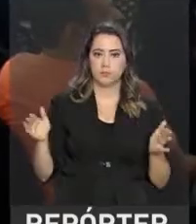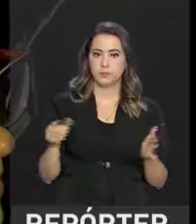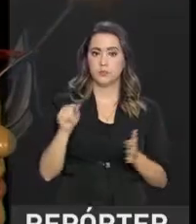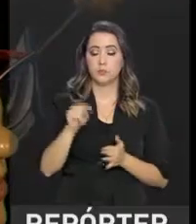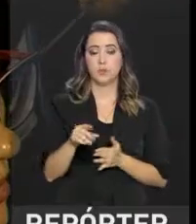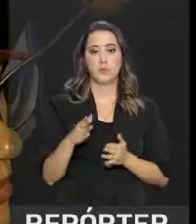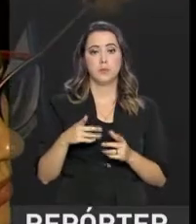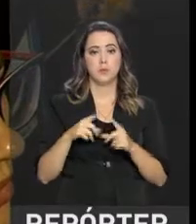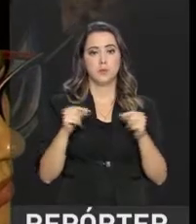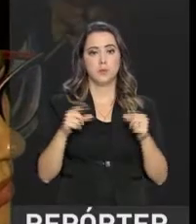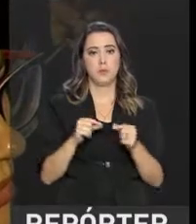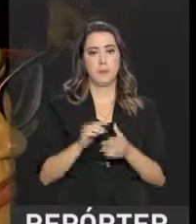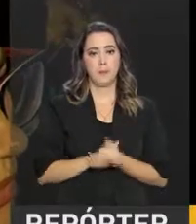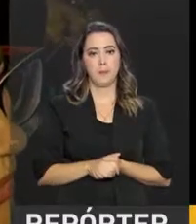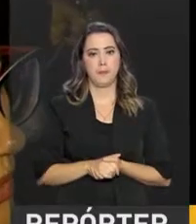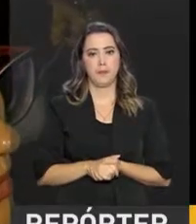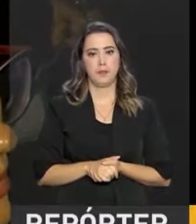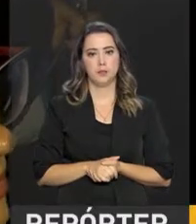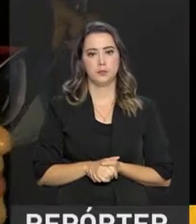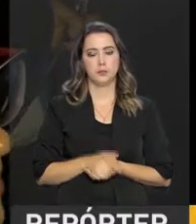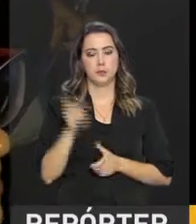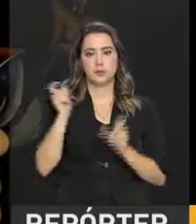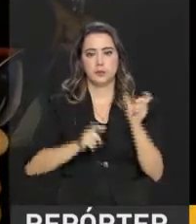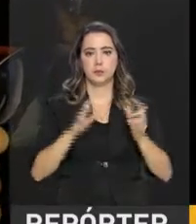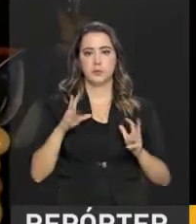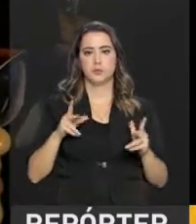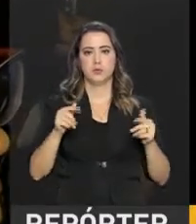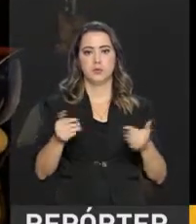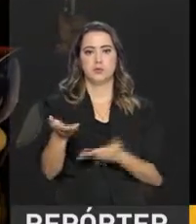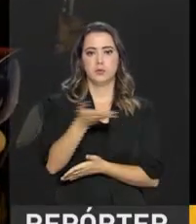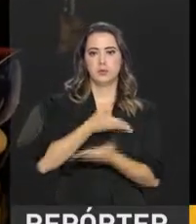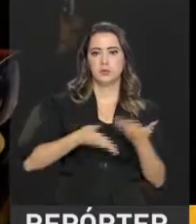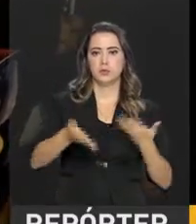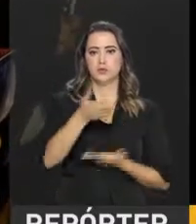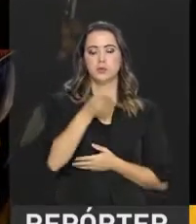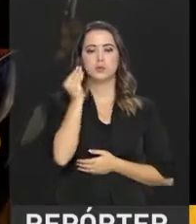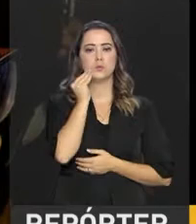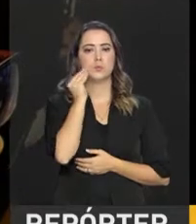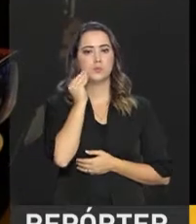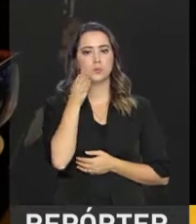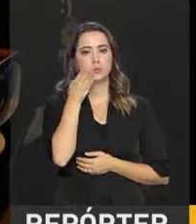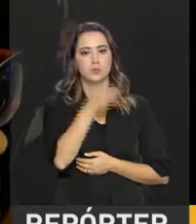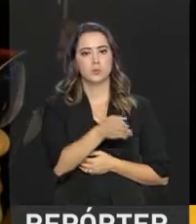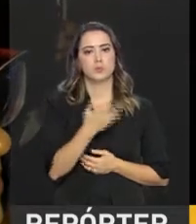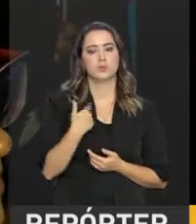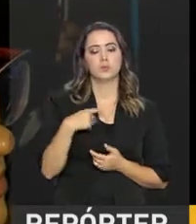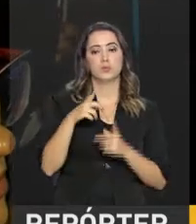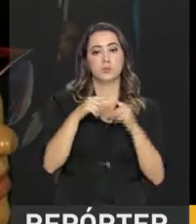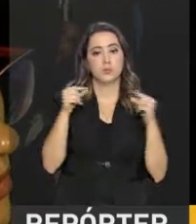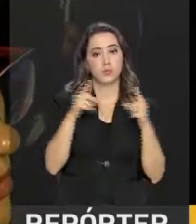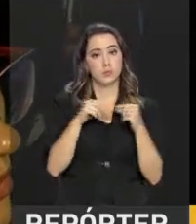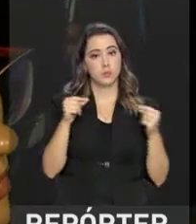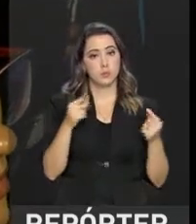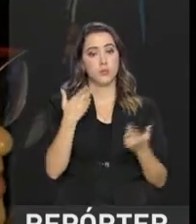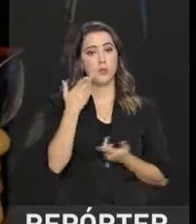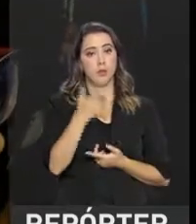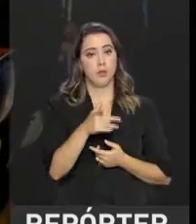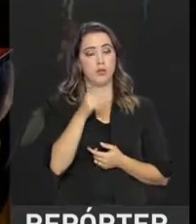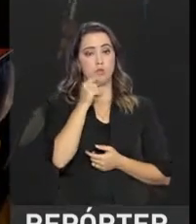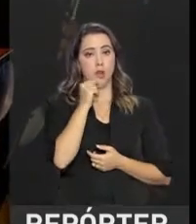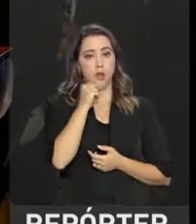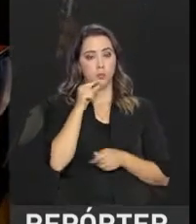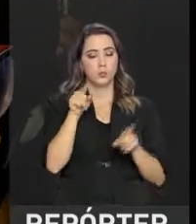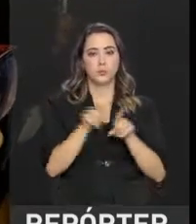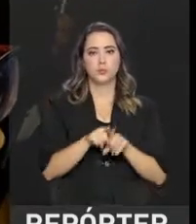Brasília. Brasileiros e estrangeiros do mundo todo compartilhando suas experiências em relação à água e adquirindo uma